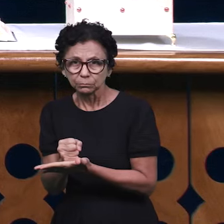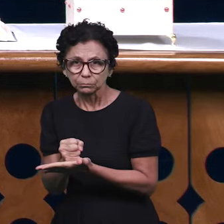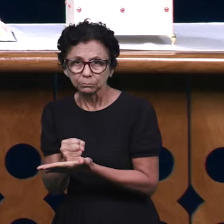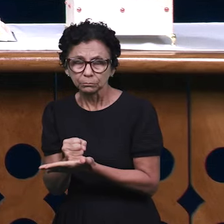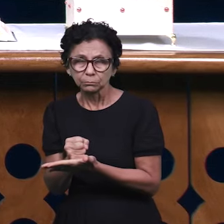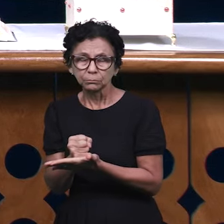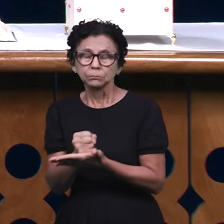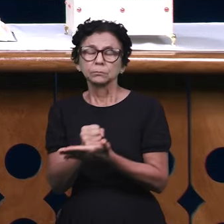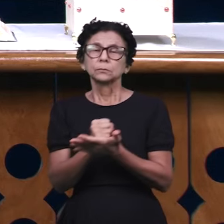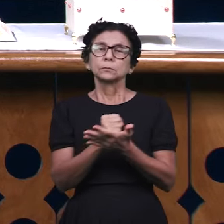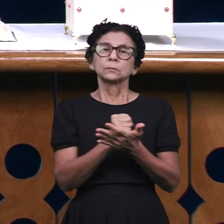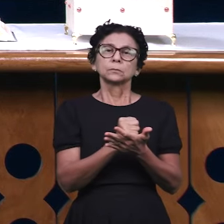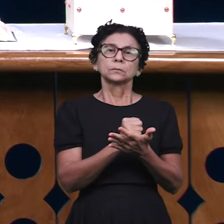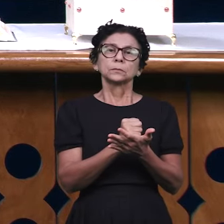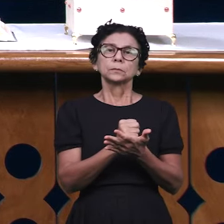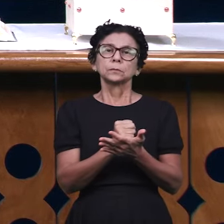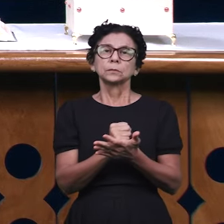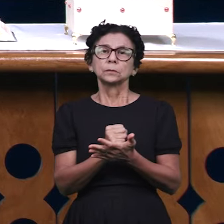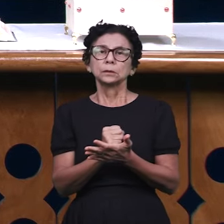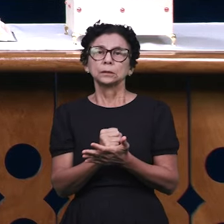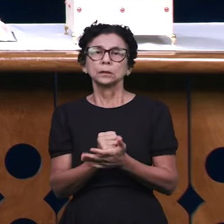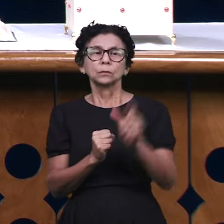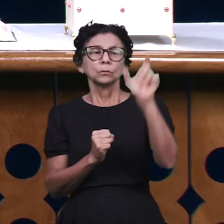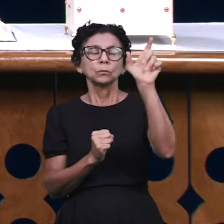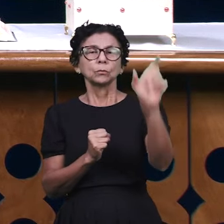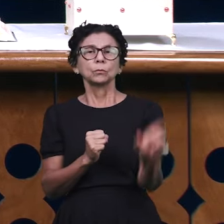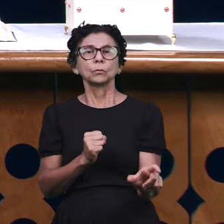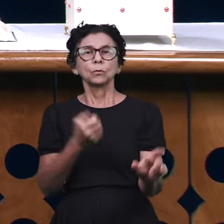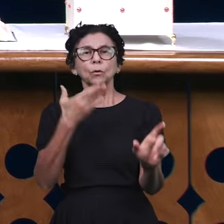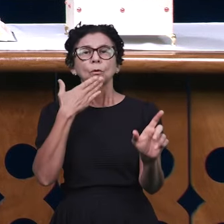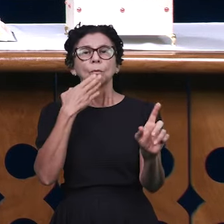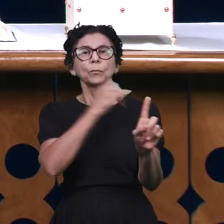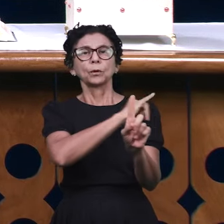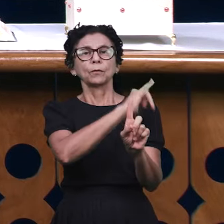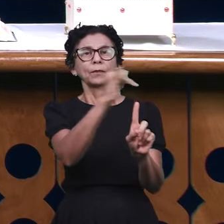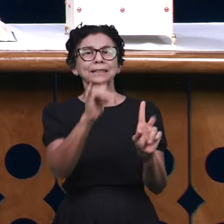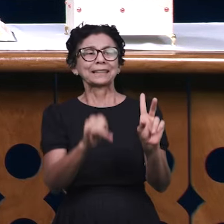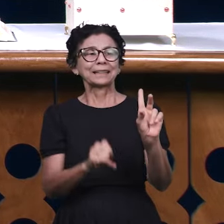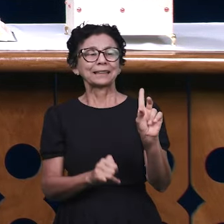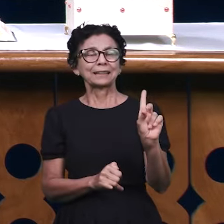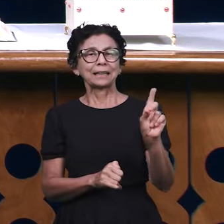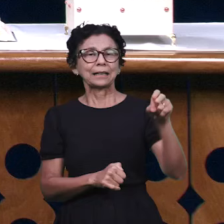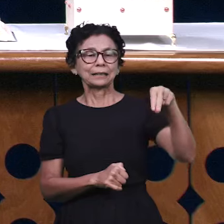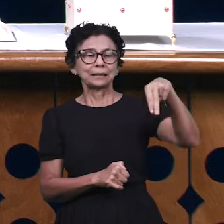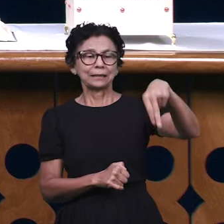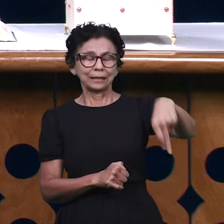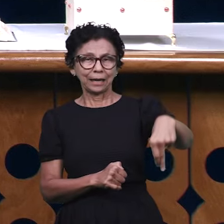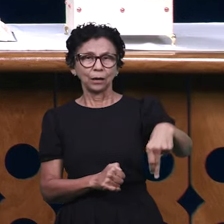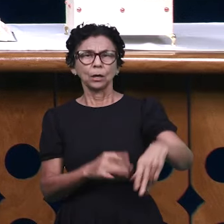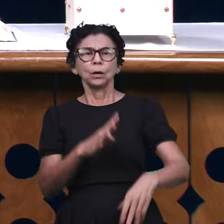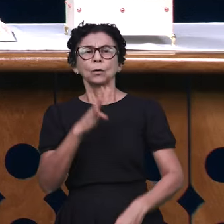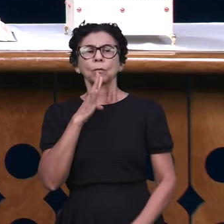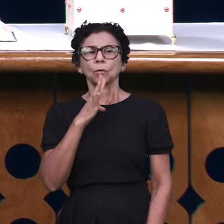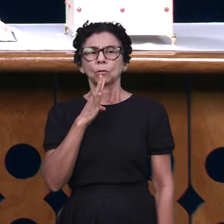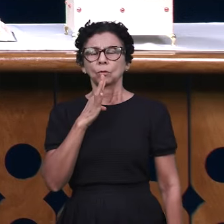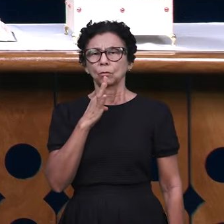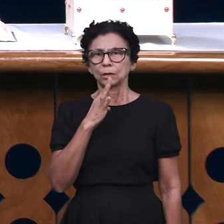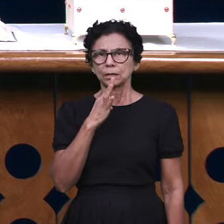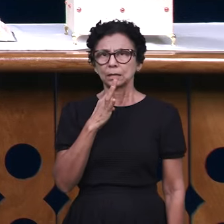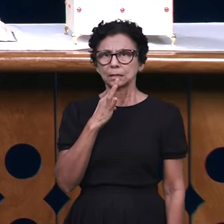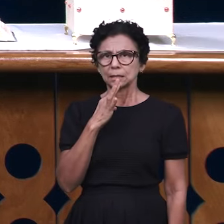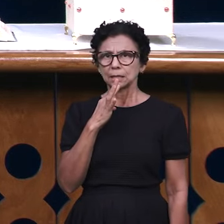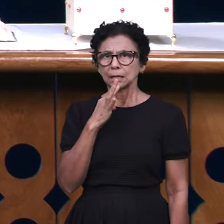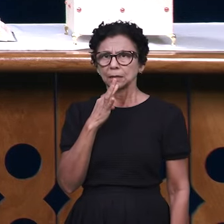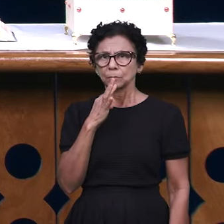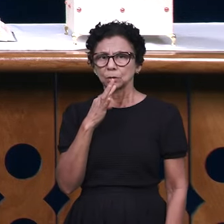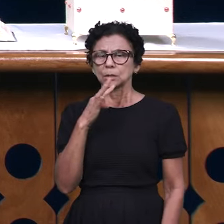E quando fala ao profeta Daniel, a gente sabe claramente a sua ligação